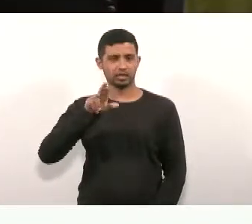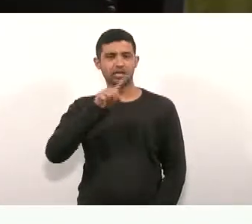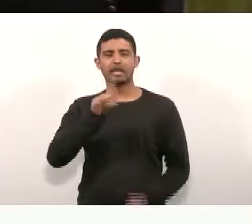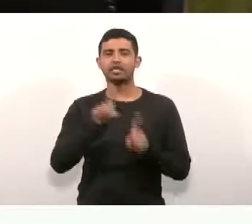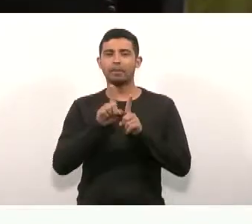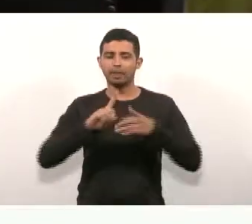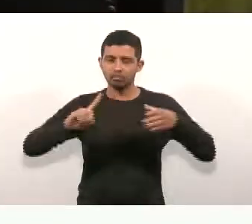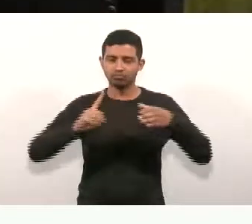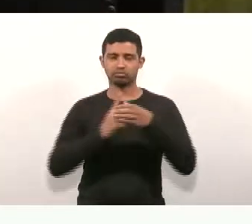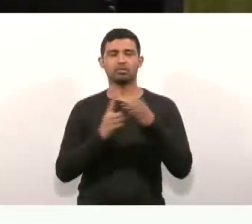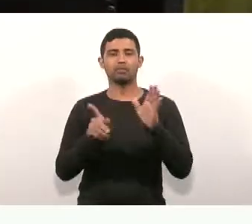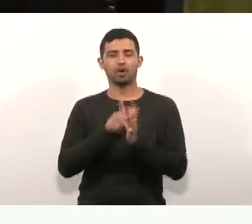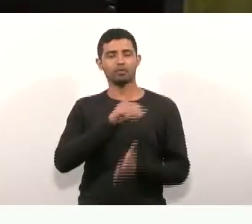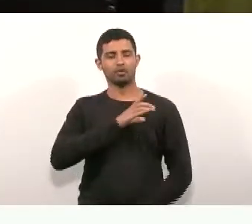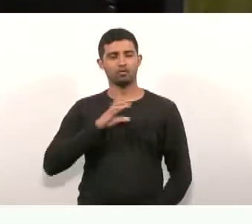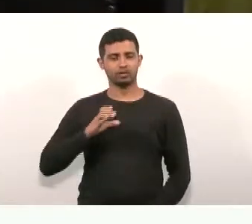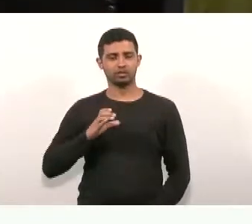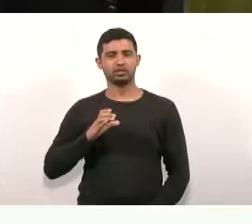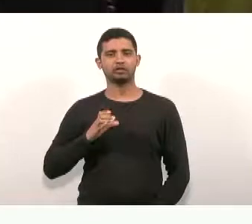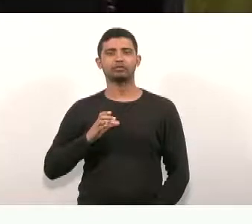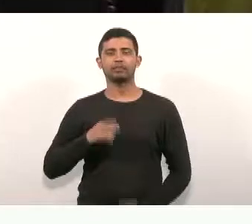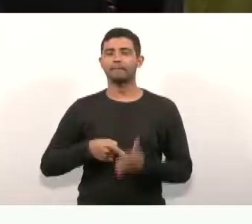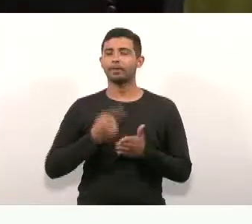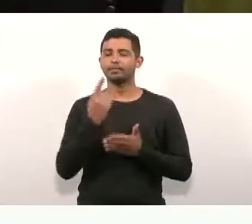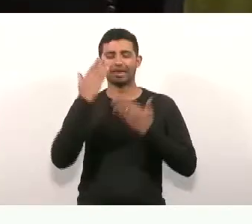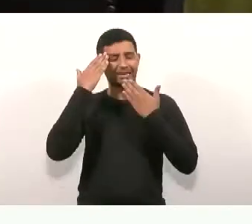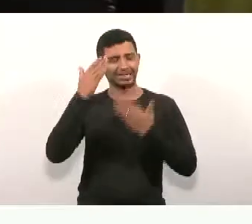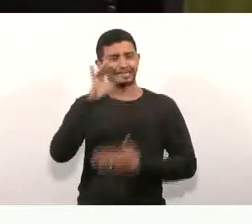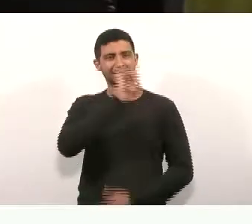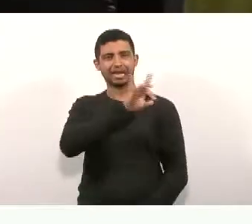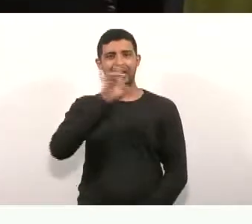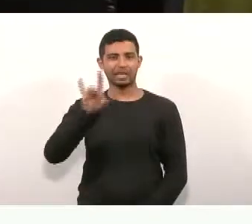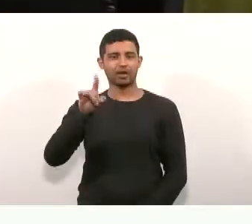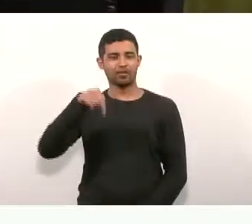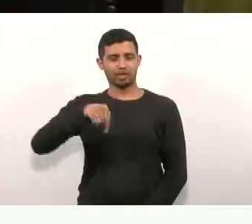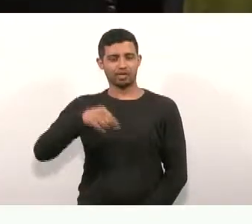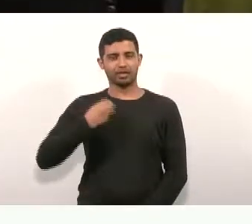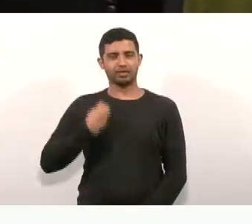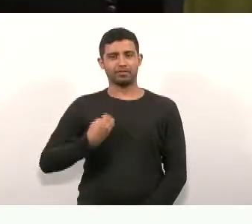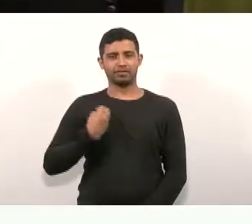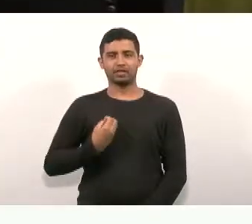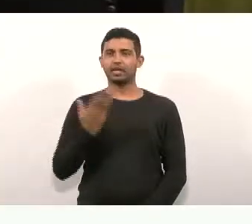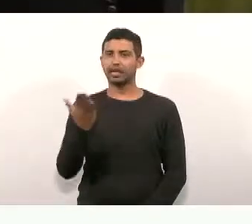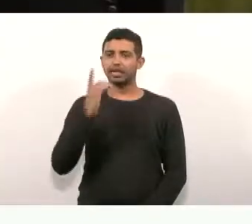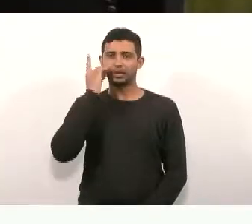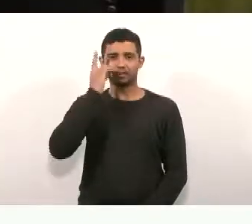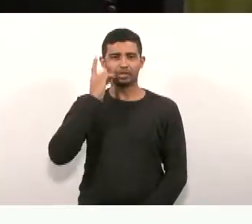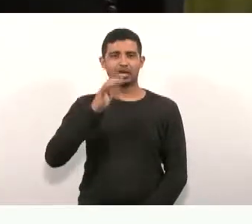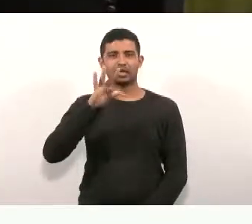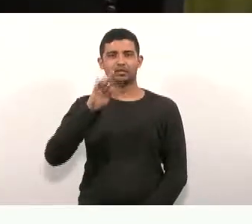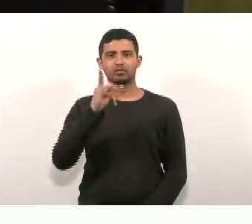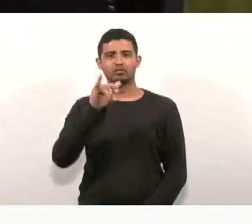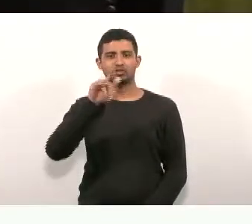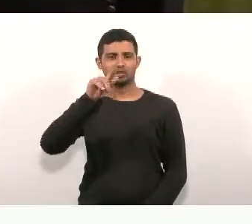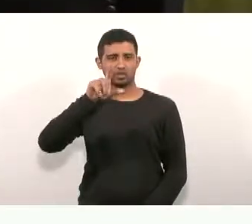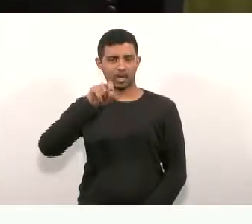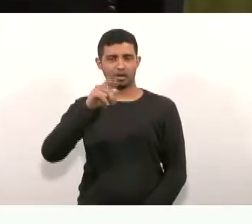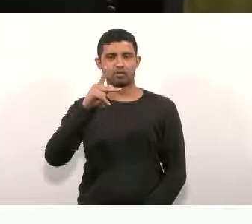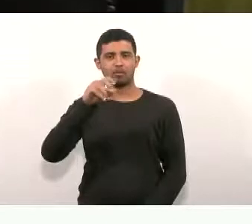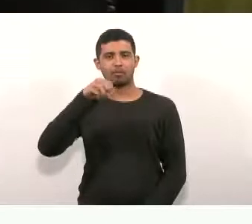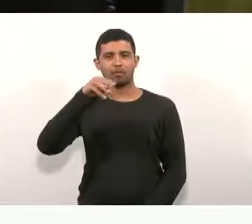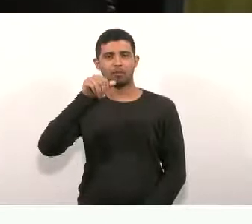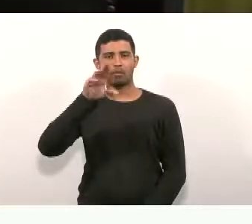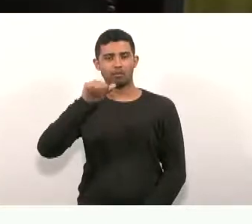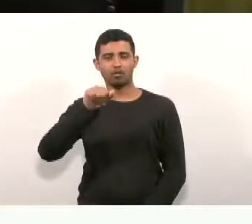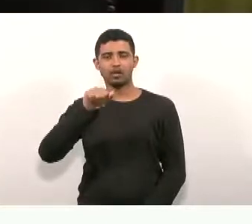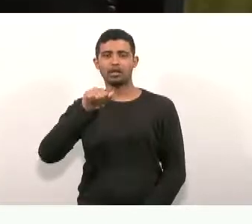nossa comissão. Primeiro, agradecer a ambos pela presença. O deputado Tiago Pompolha também está a caminho. Queria até